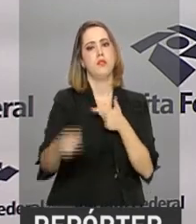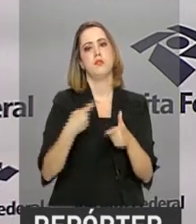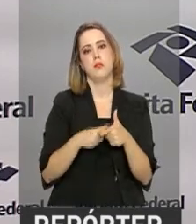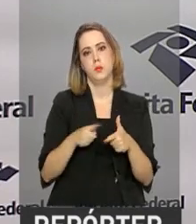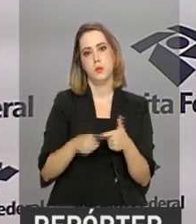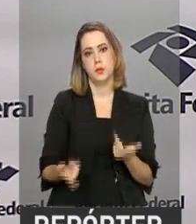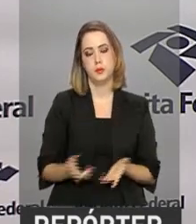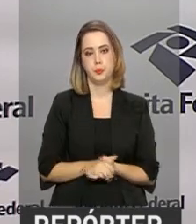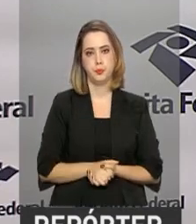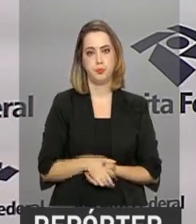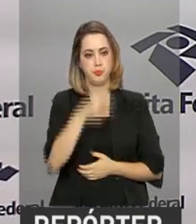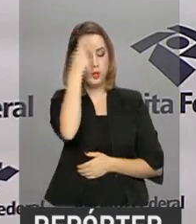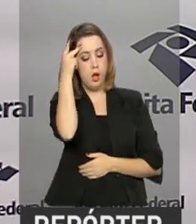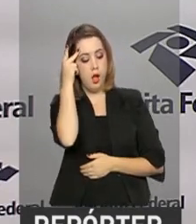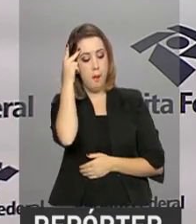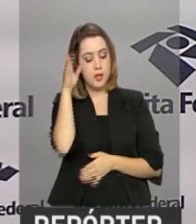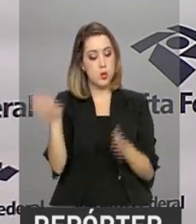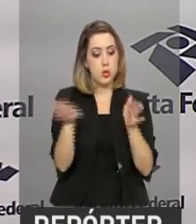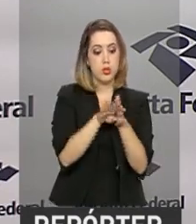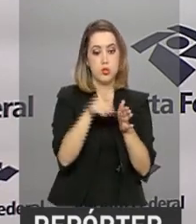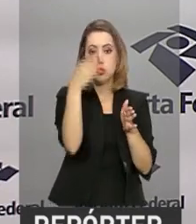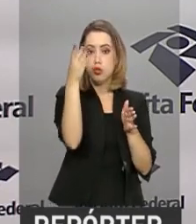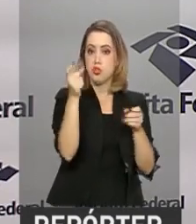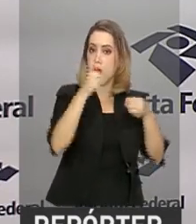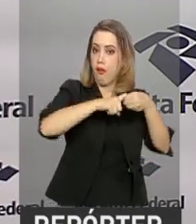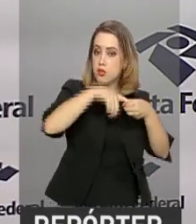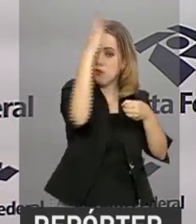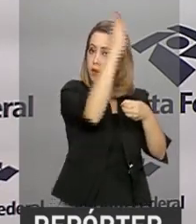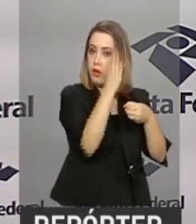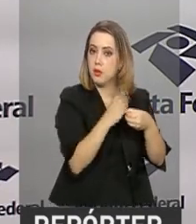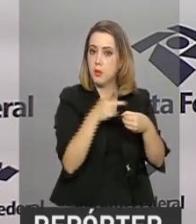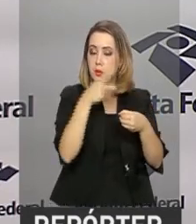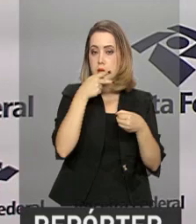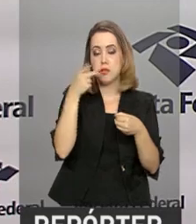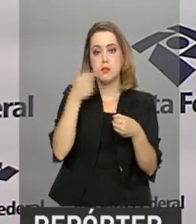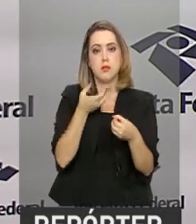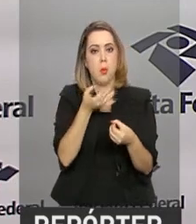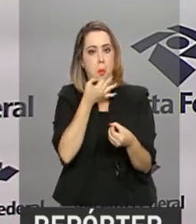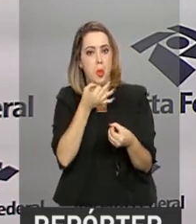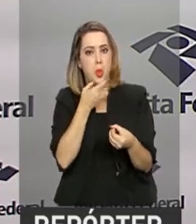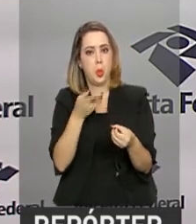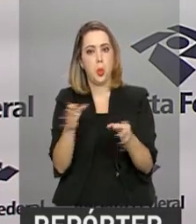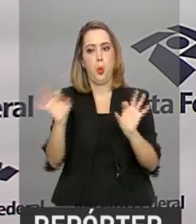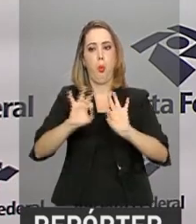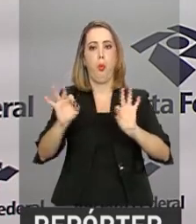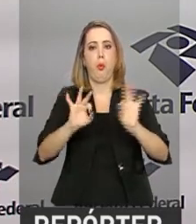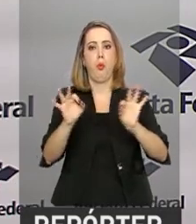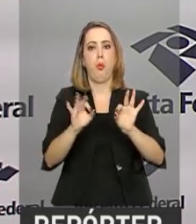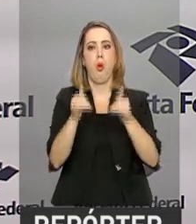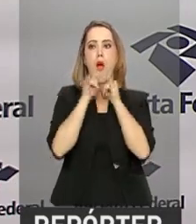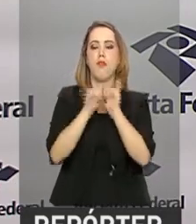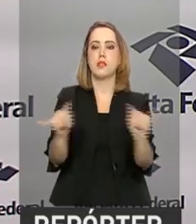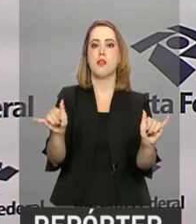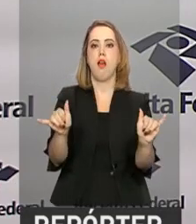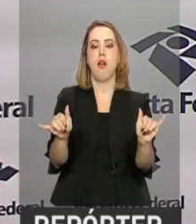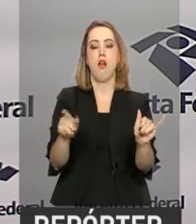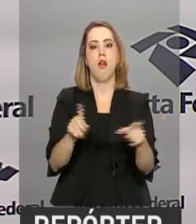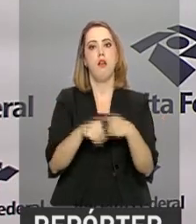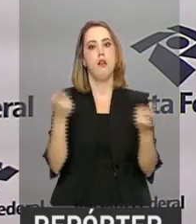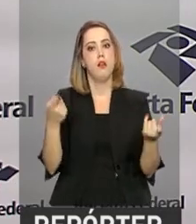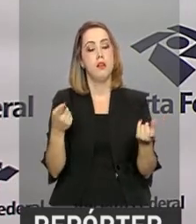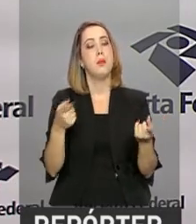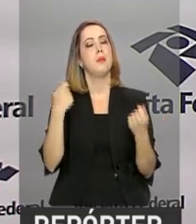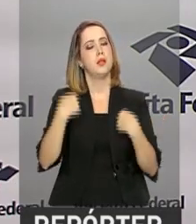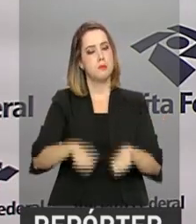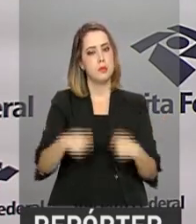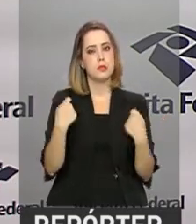chega é de repente achando que não tem que declarar nada mas ele tem que declarar só que ele não sabe disso ou ignora esse fato